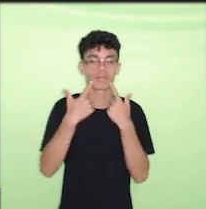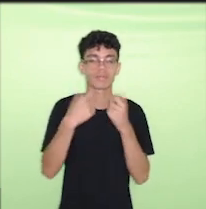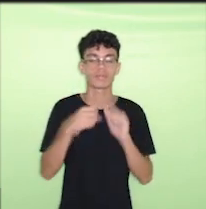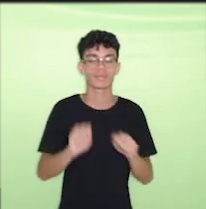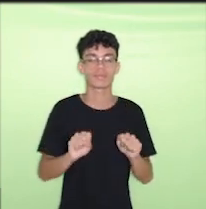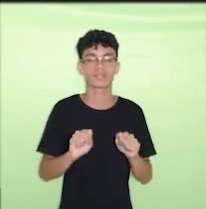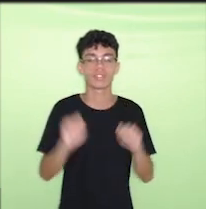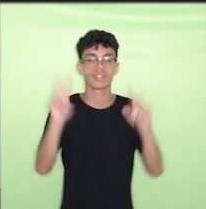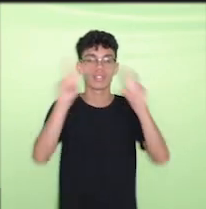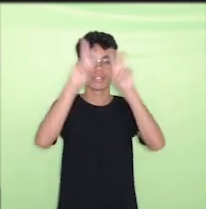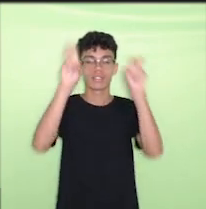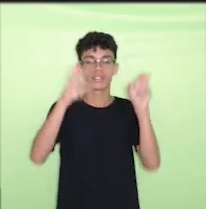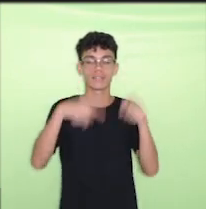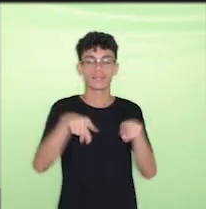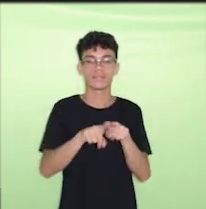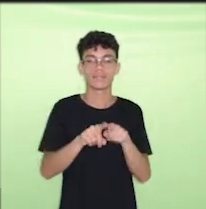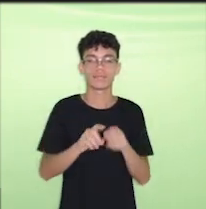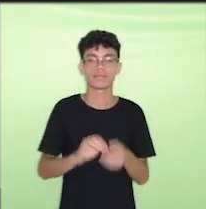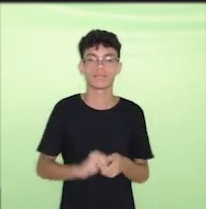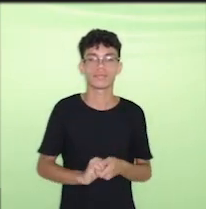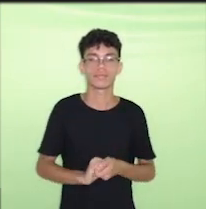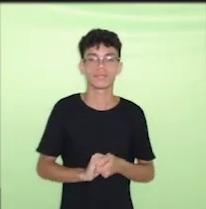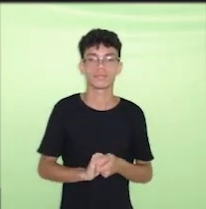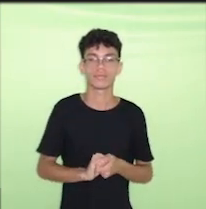linguagens e temas.